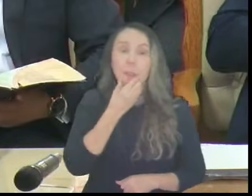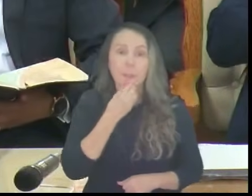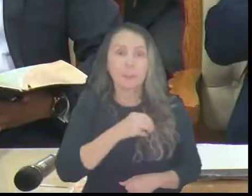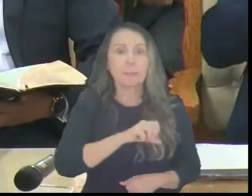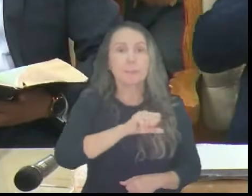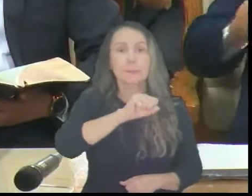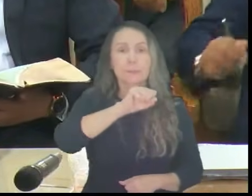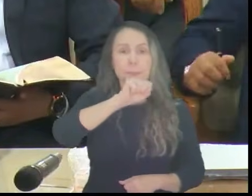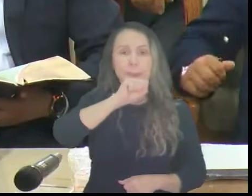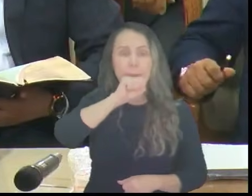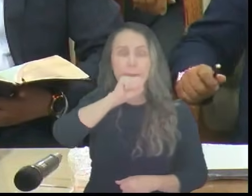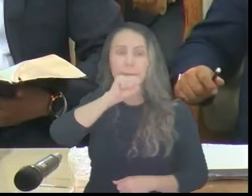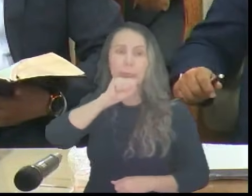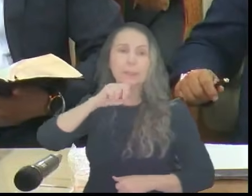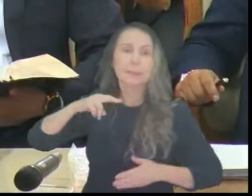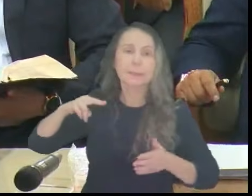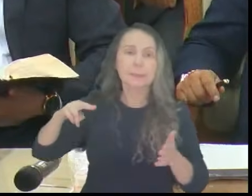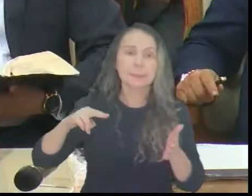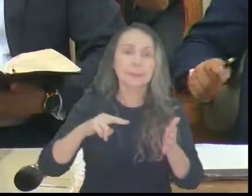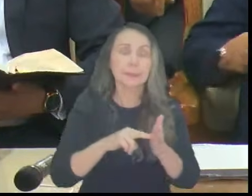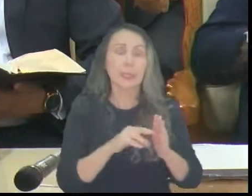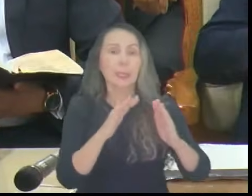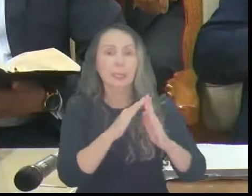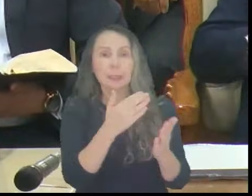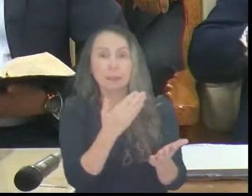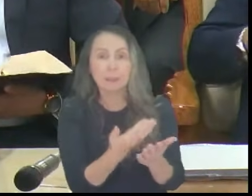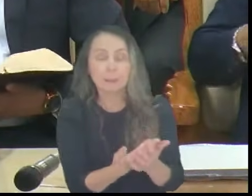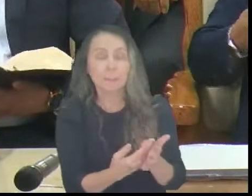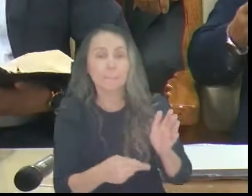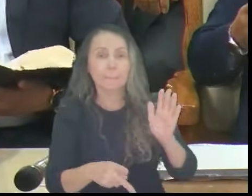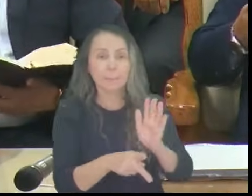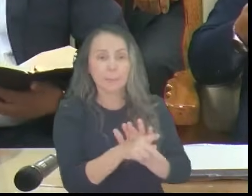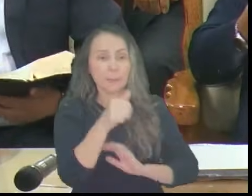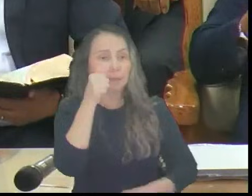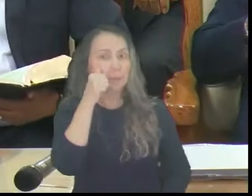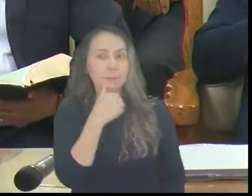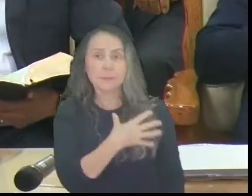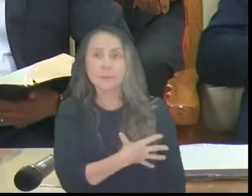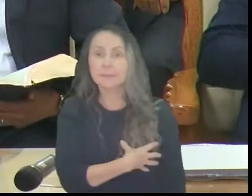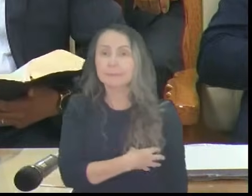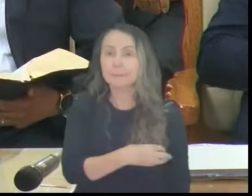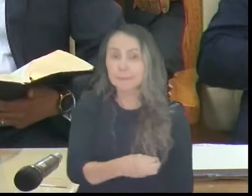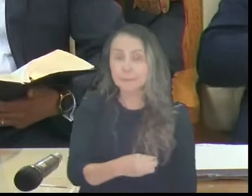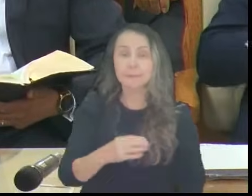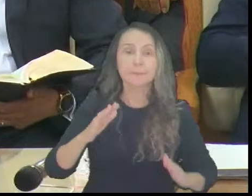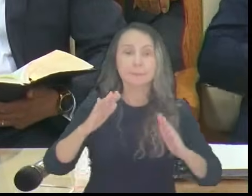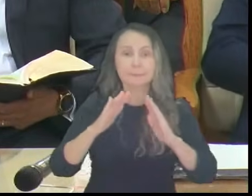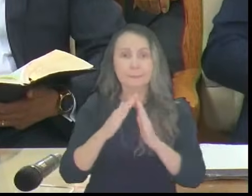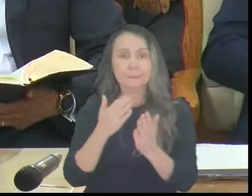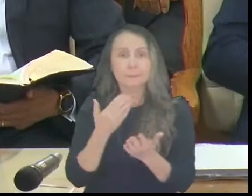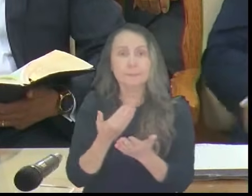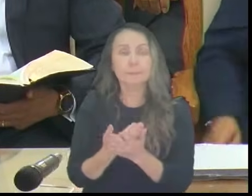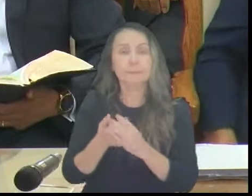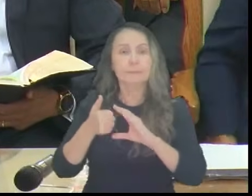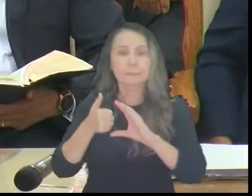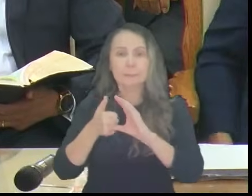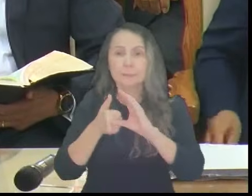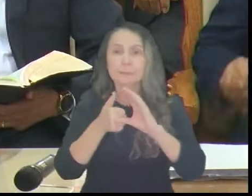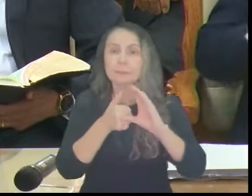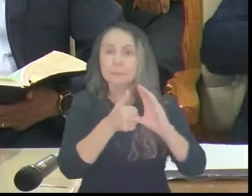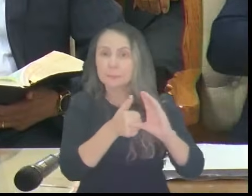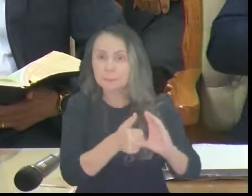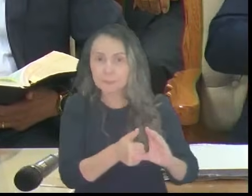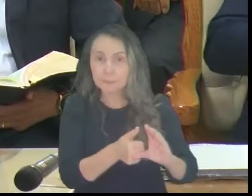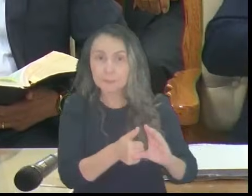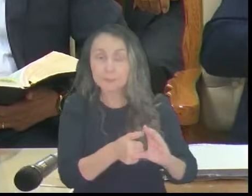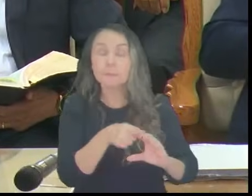denunciou a escola da filha, uma escola cristã